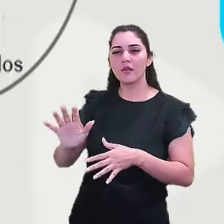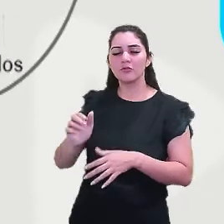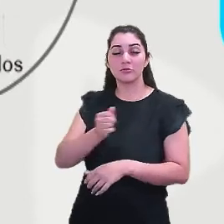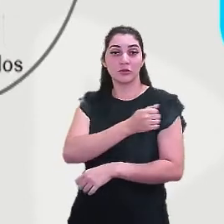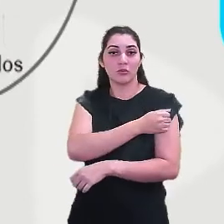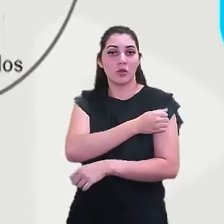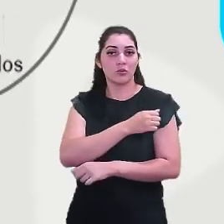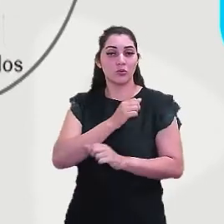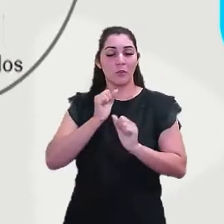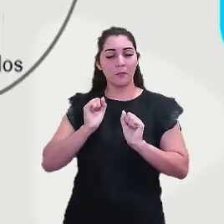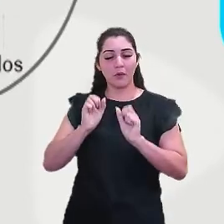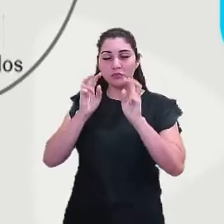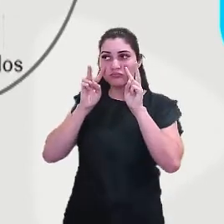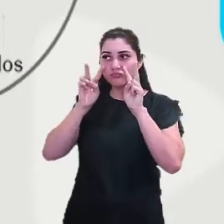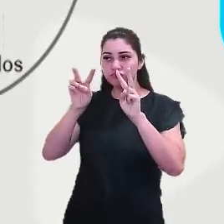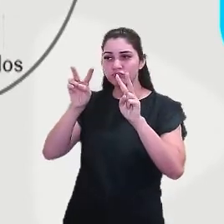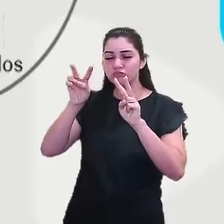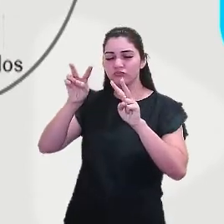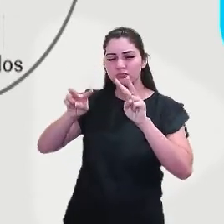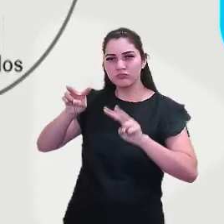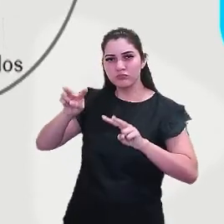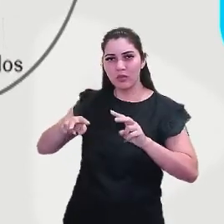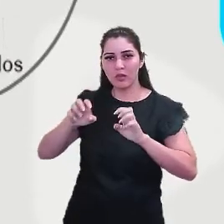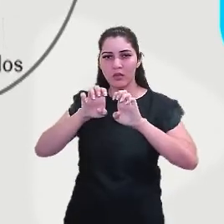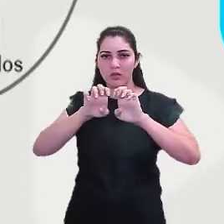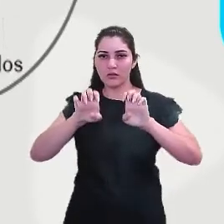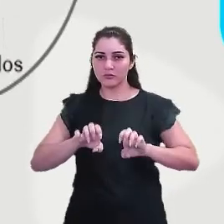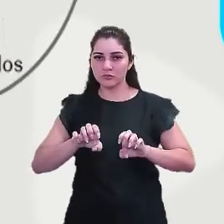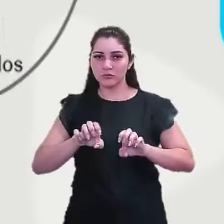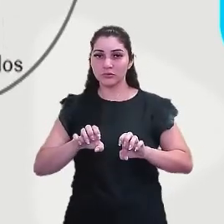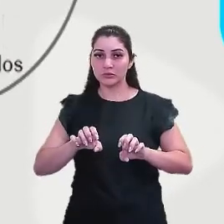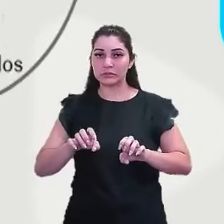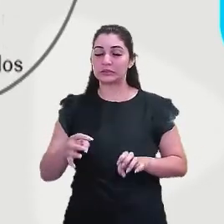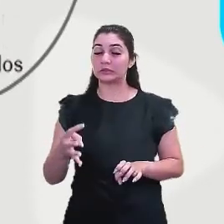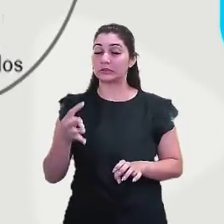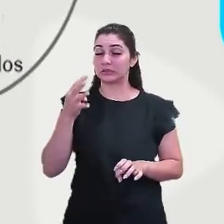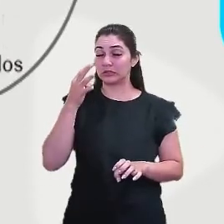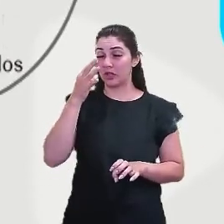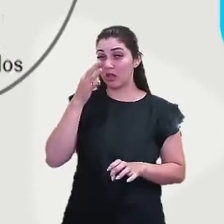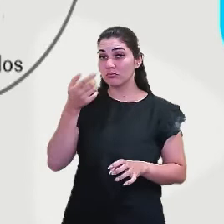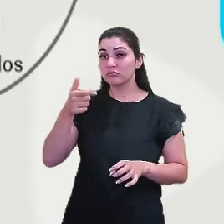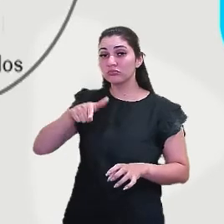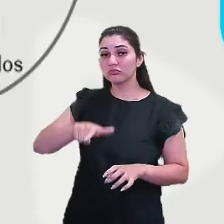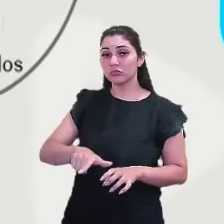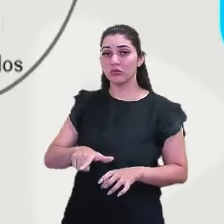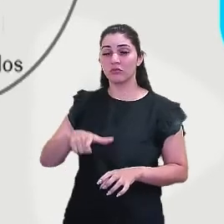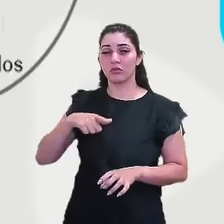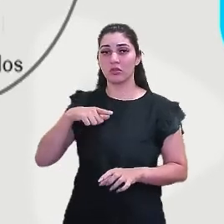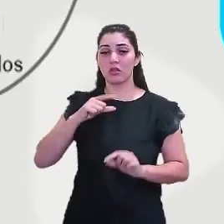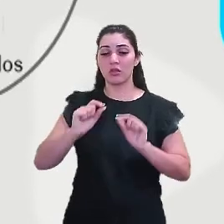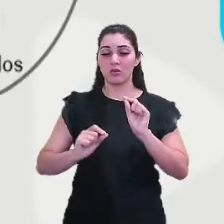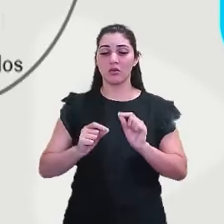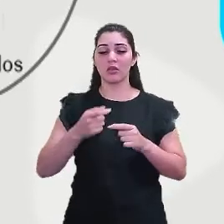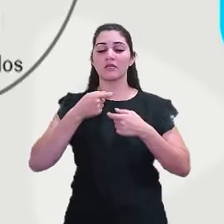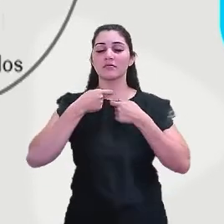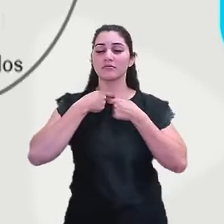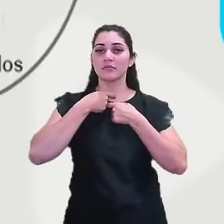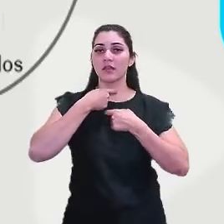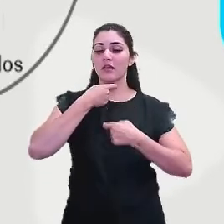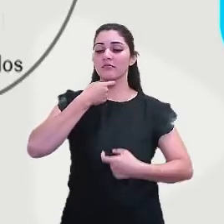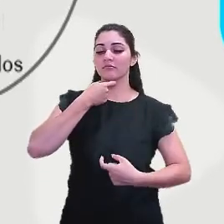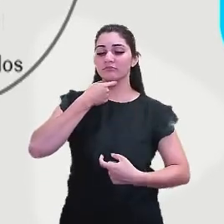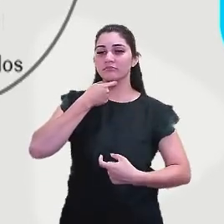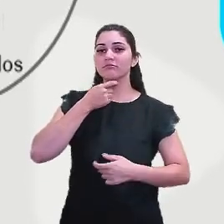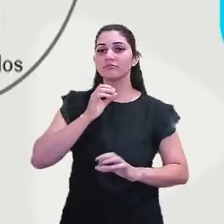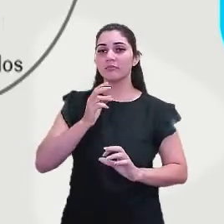visualizar topograficamente essas estruturas, chamando a atenção mais uma vez para vocês, ó. ali a traqueia, como se fosse esse tronco dessa árvore.